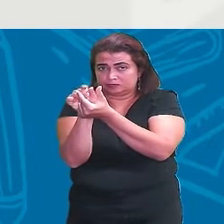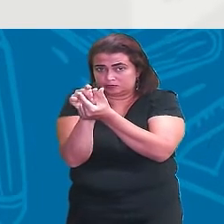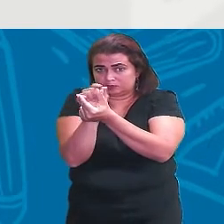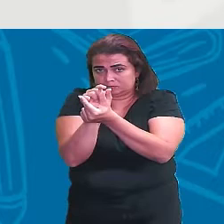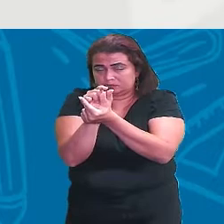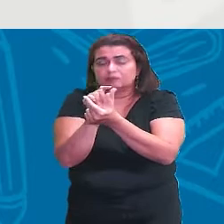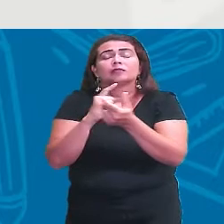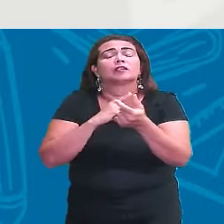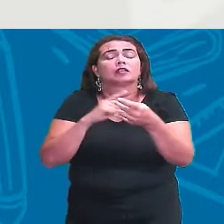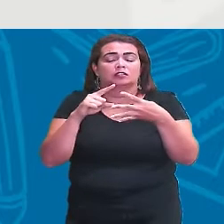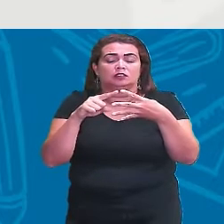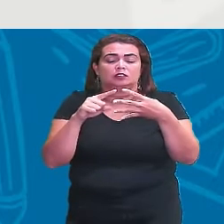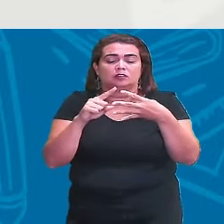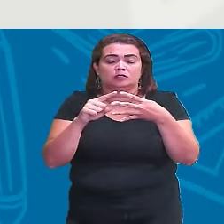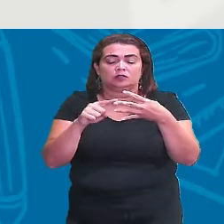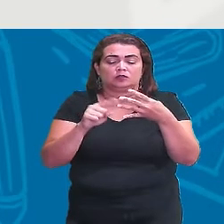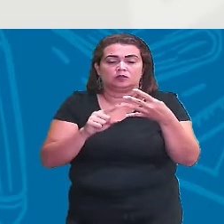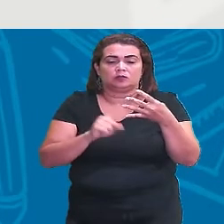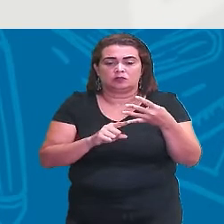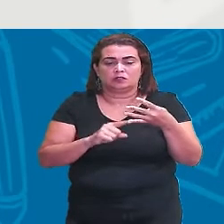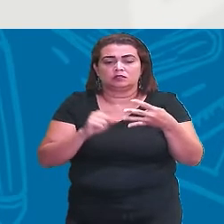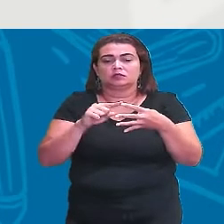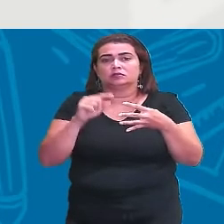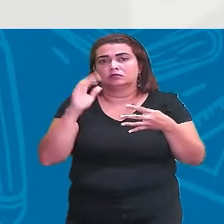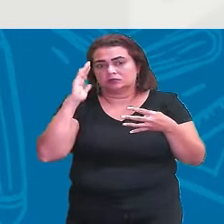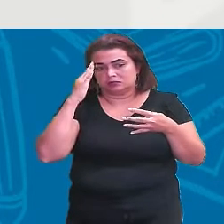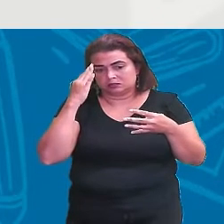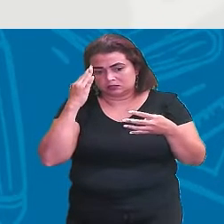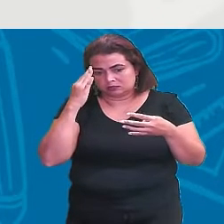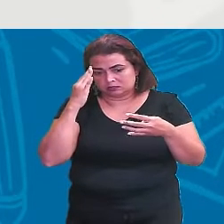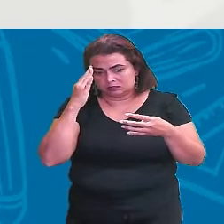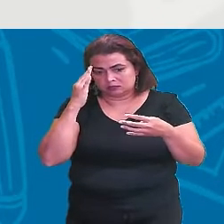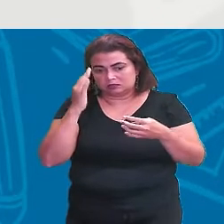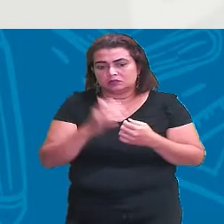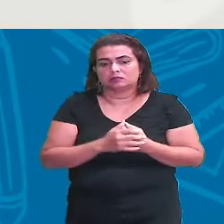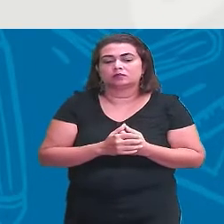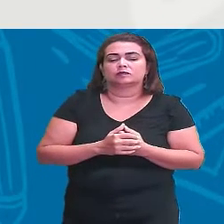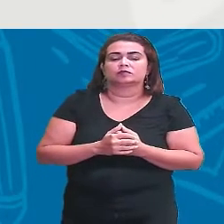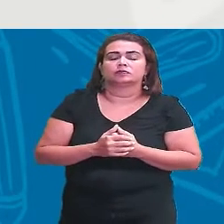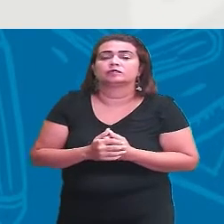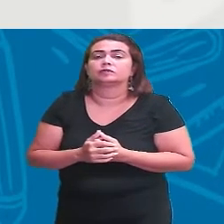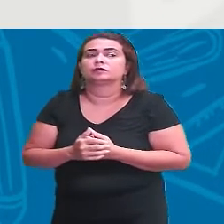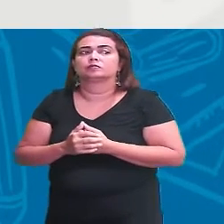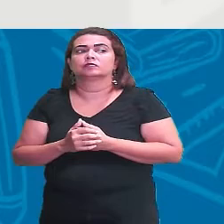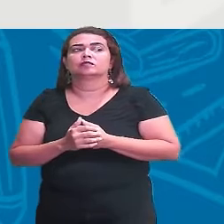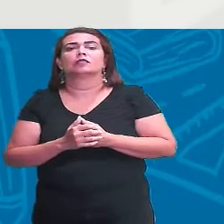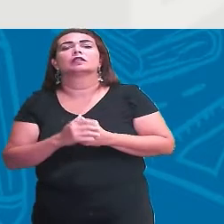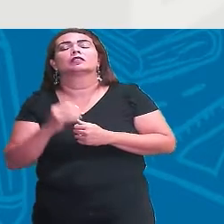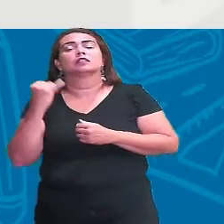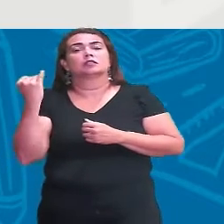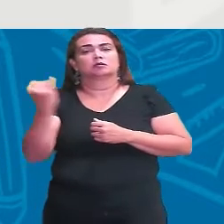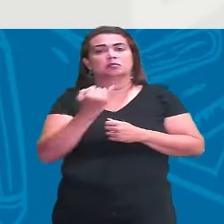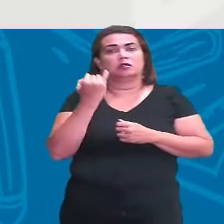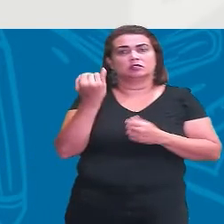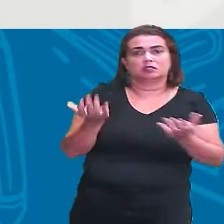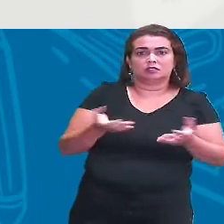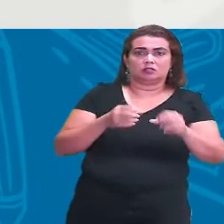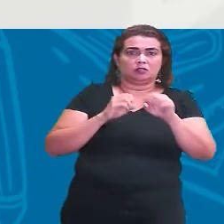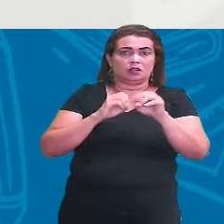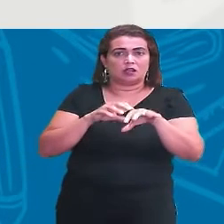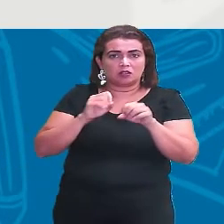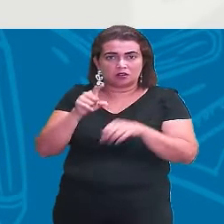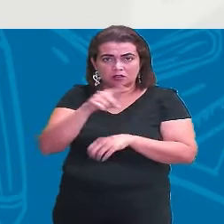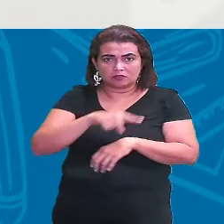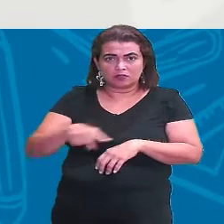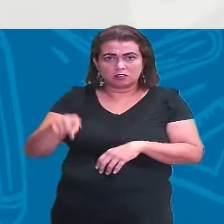ver uma por uma, até as 4. Então, presta muita atenção, tá? Que essa aula é bem importante, tá? Vai lhe